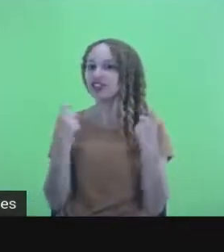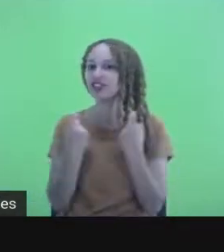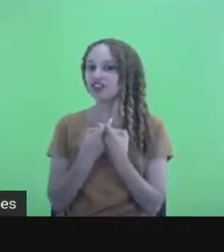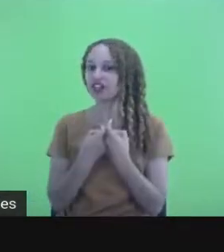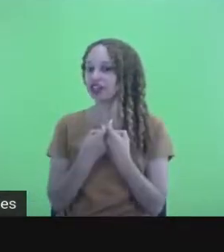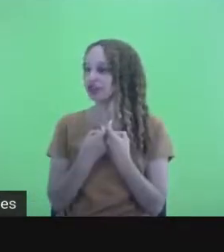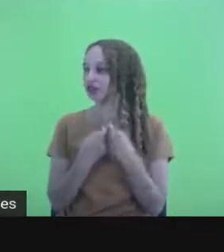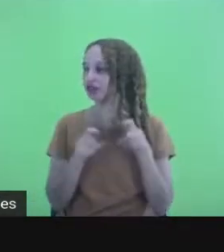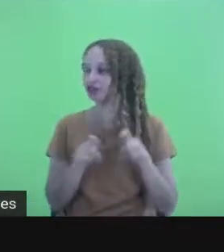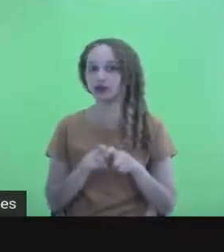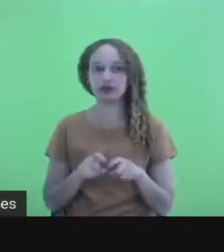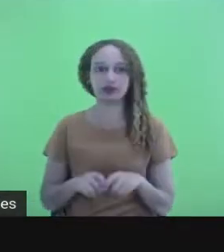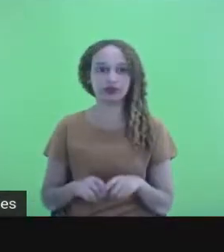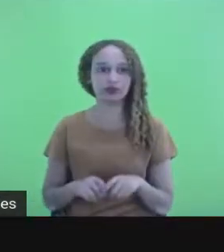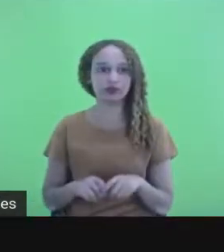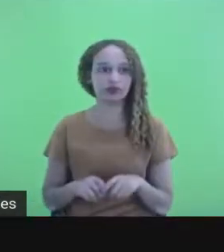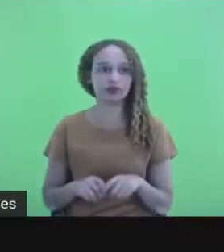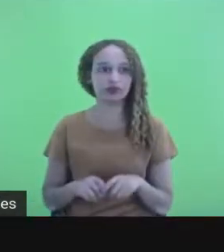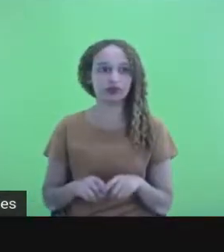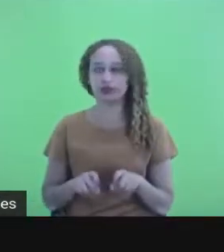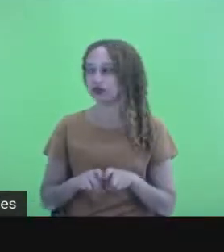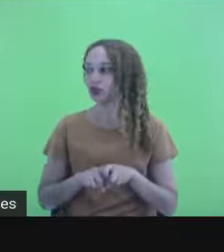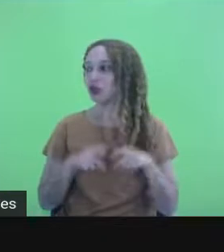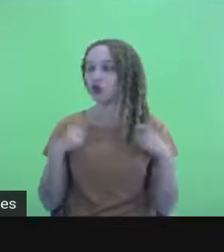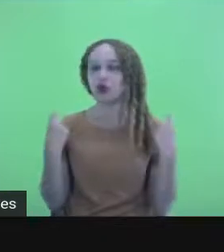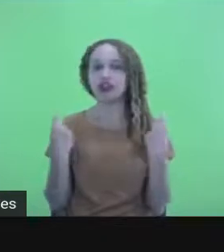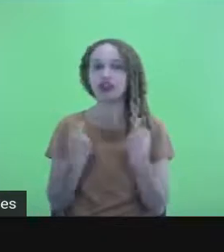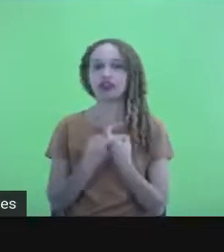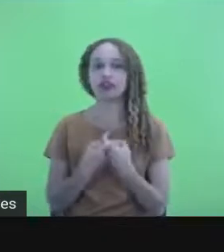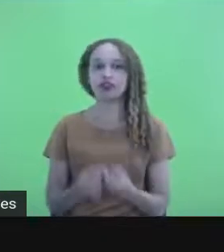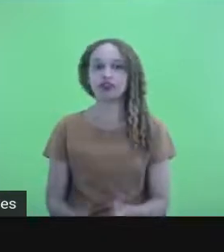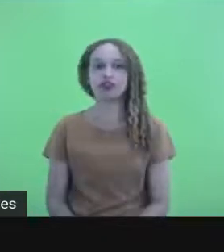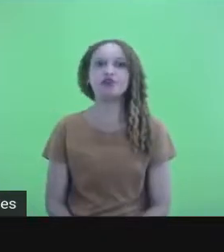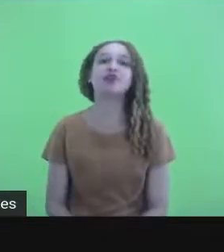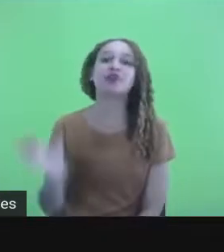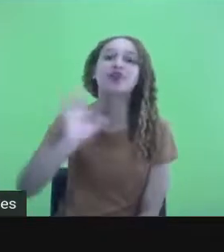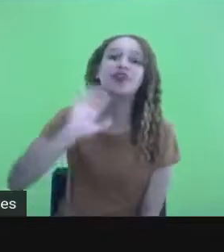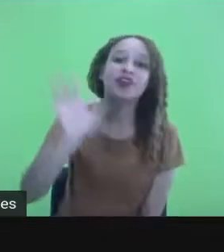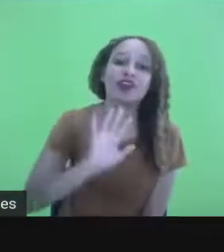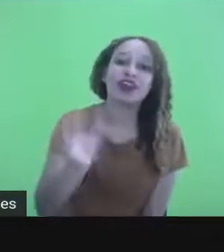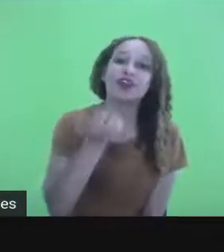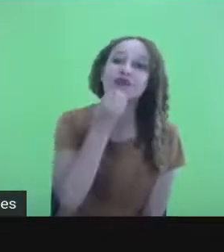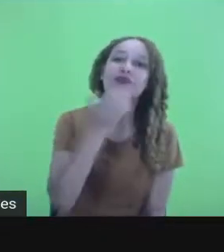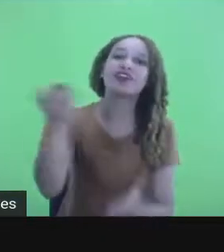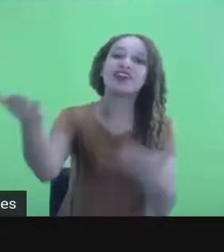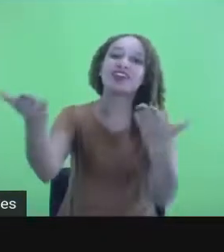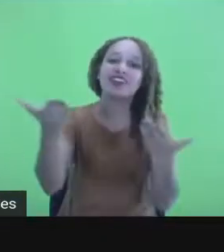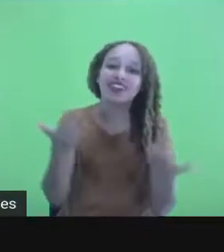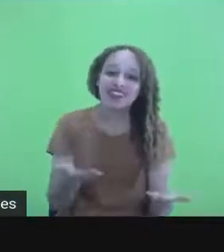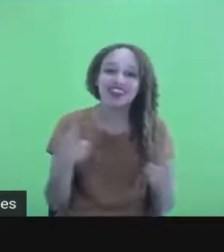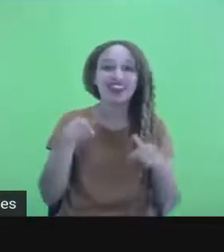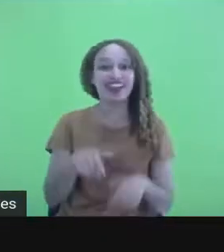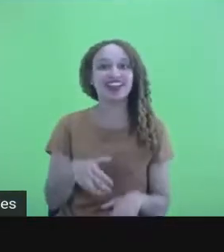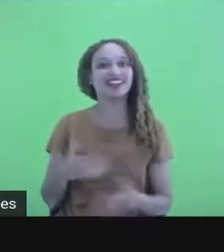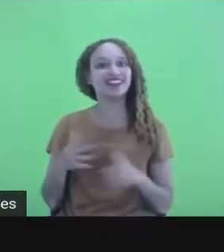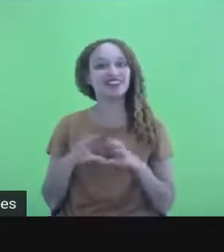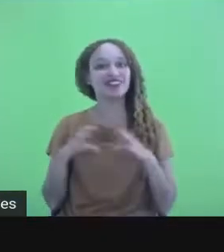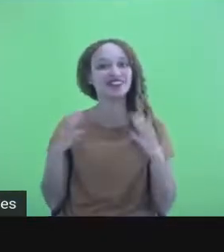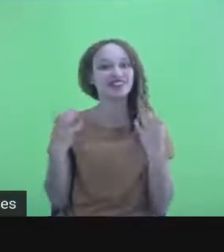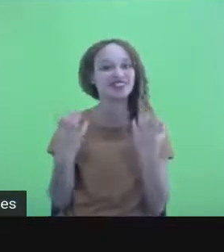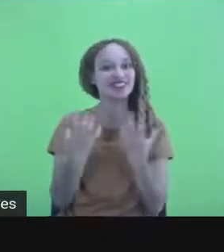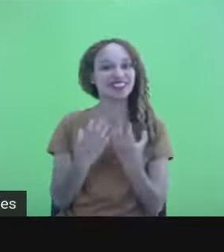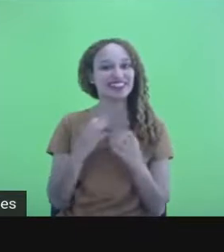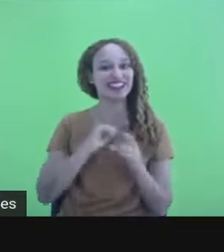Olá, boa tarde a todas e todos. Sejam bem-vindos ao ciclo de seminário Mulheres nas Artes, Arquitetura e